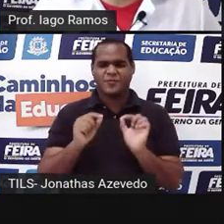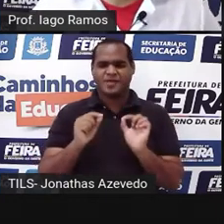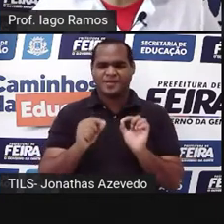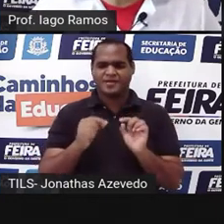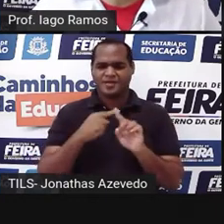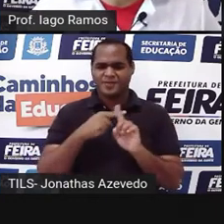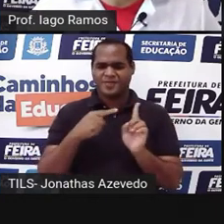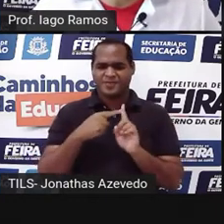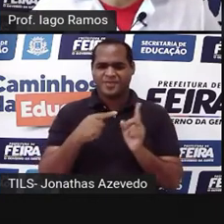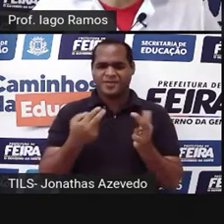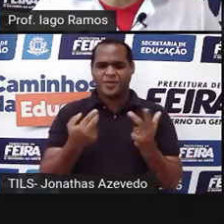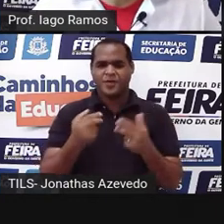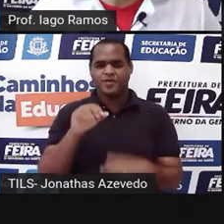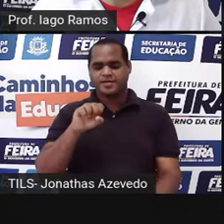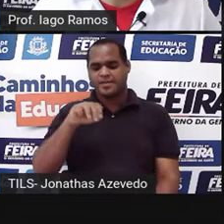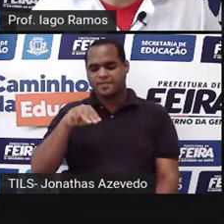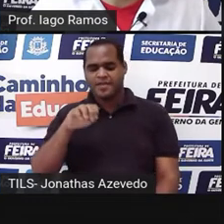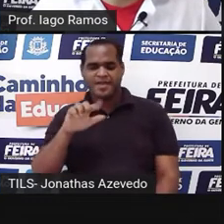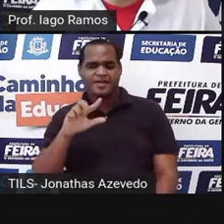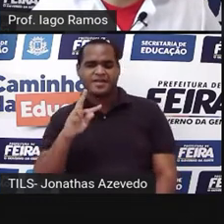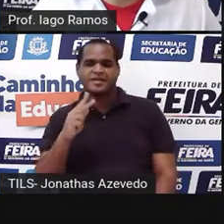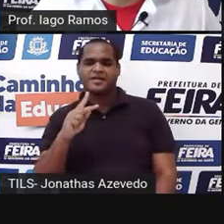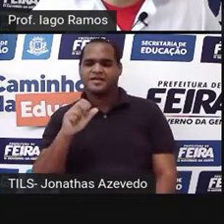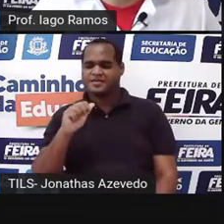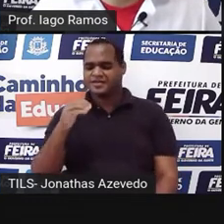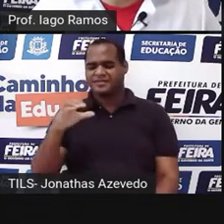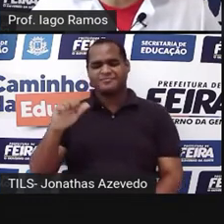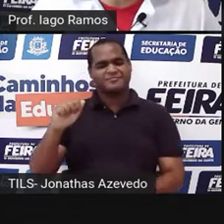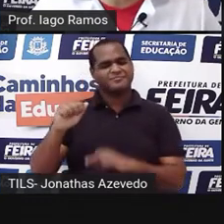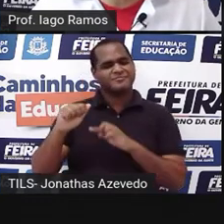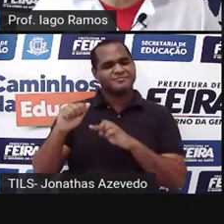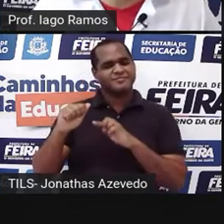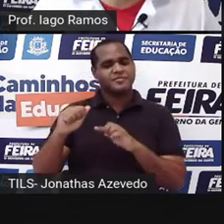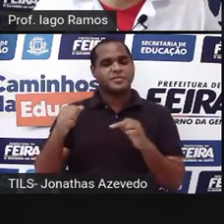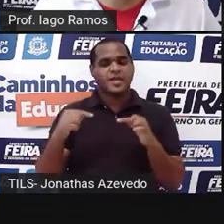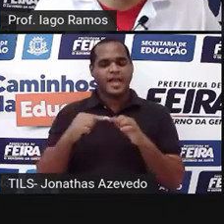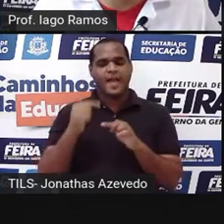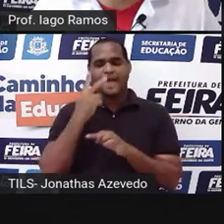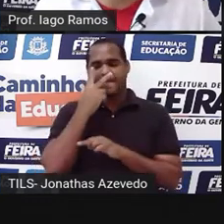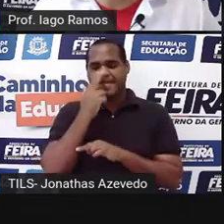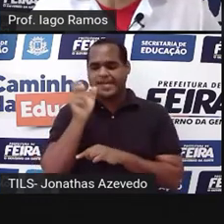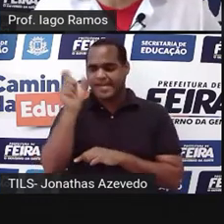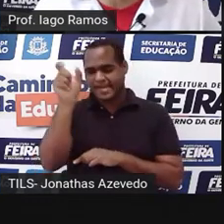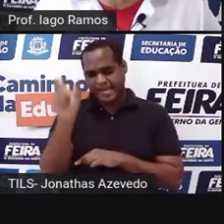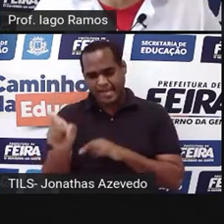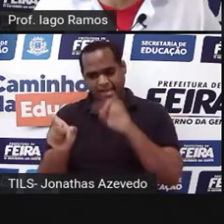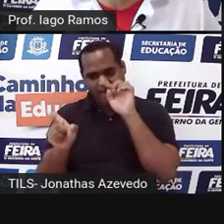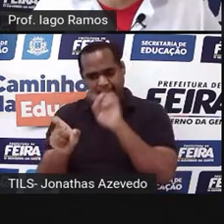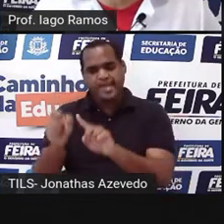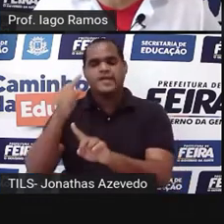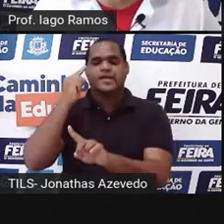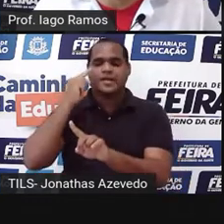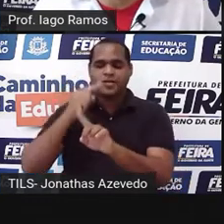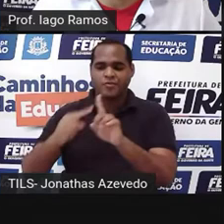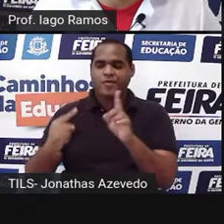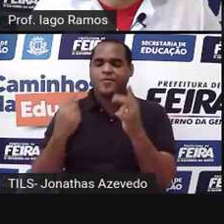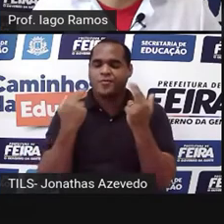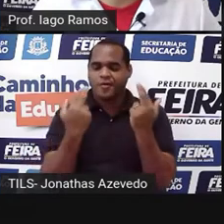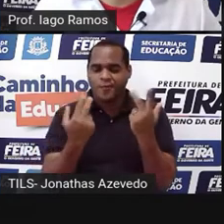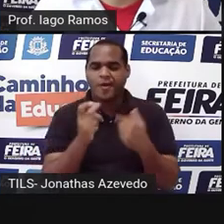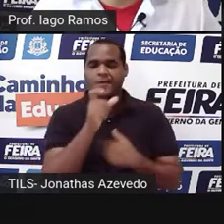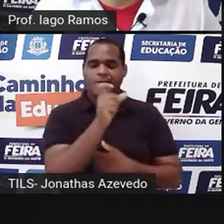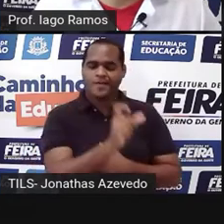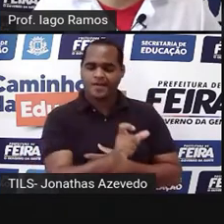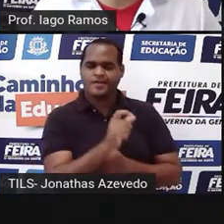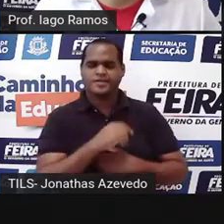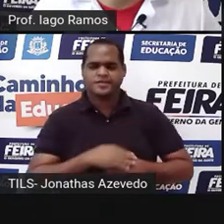de semelhança, né? Quando a gente diz assim que uma coisa é semelhante a outra coisa, o